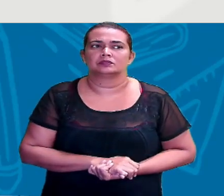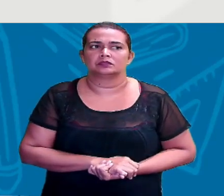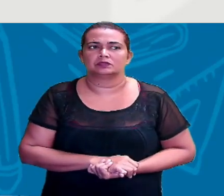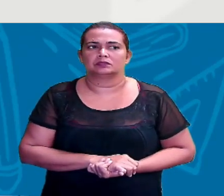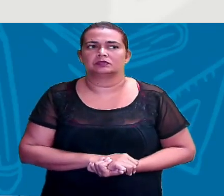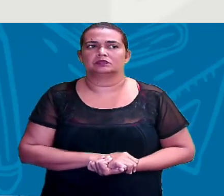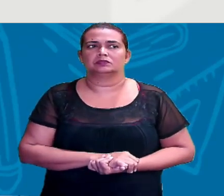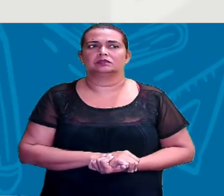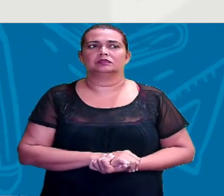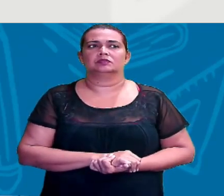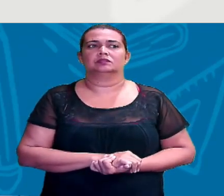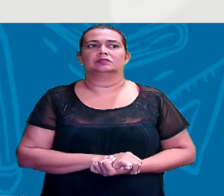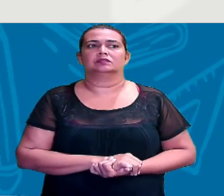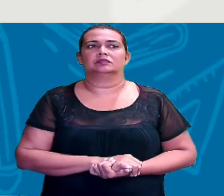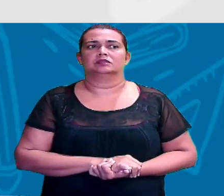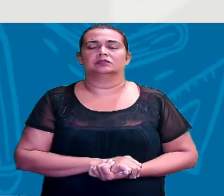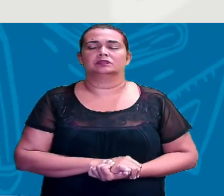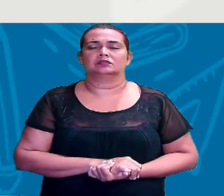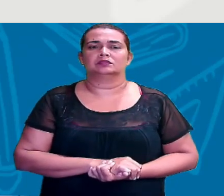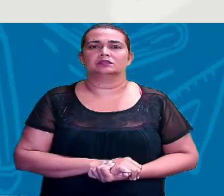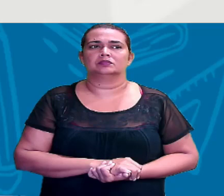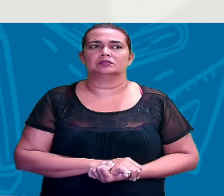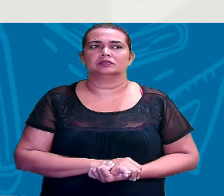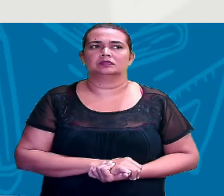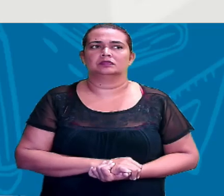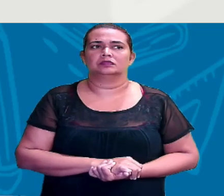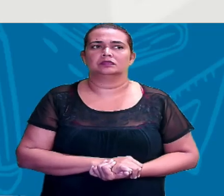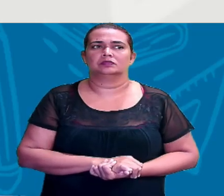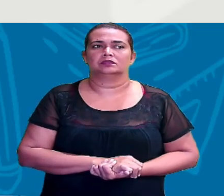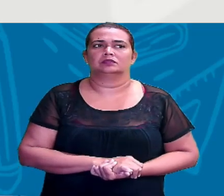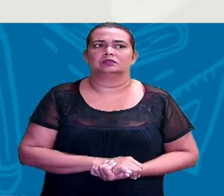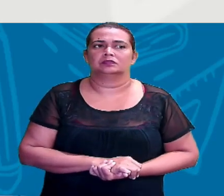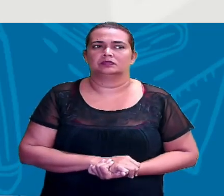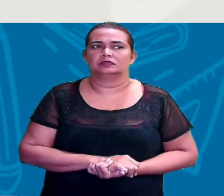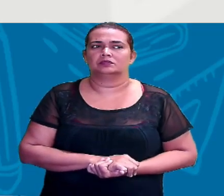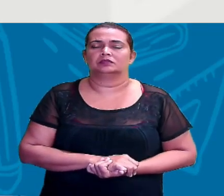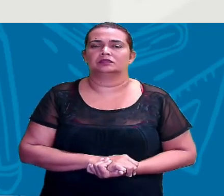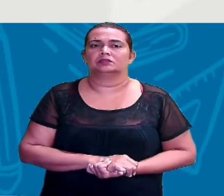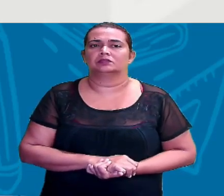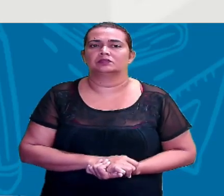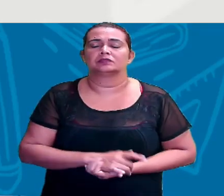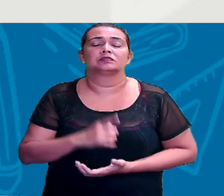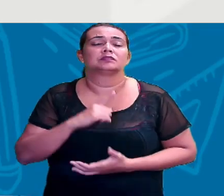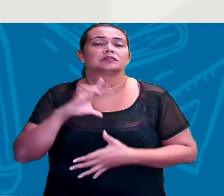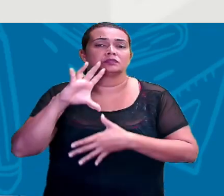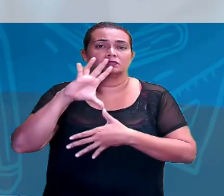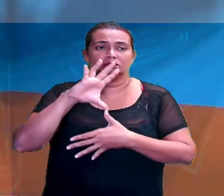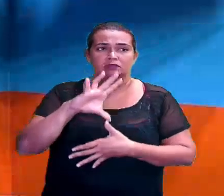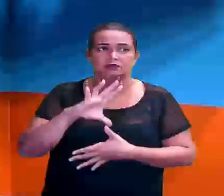Migrações na América Latina, né? Uma das grandes,